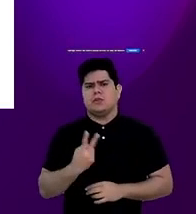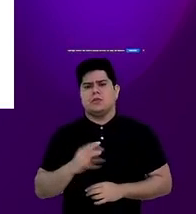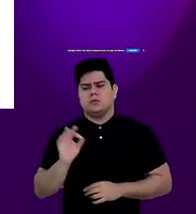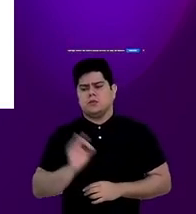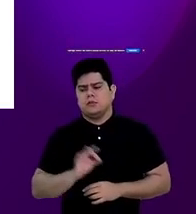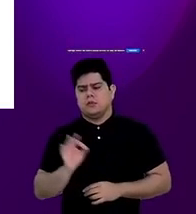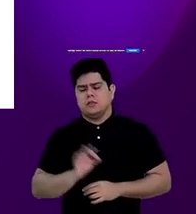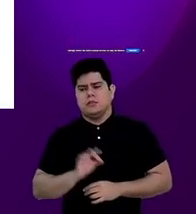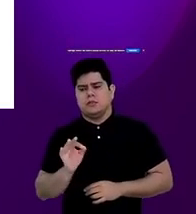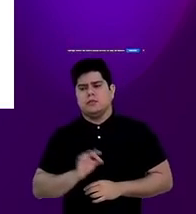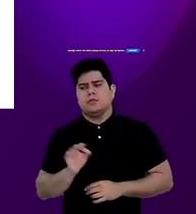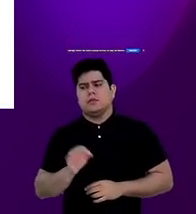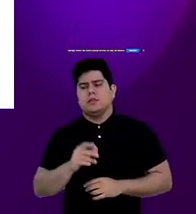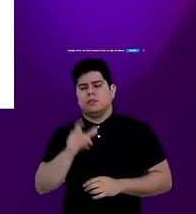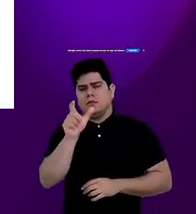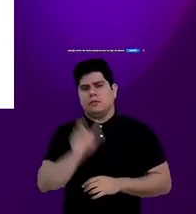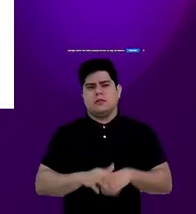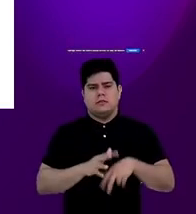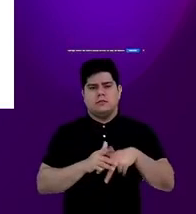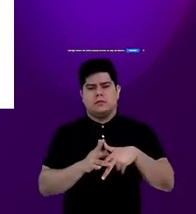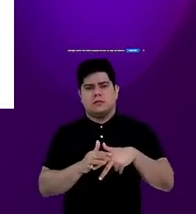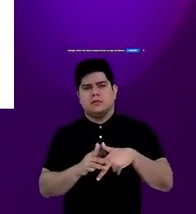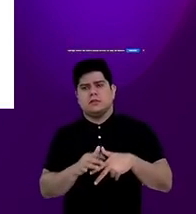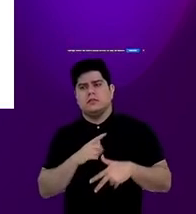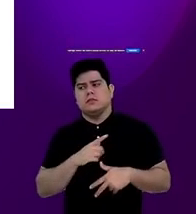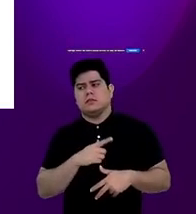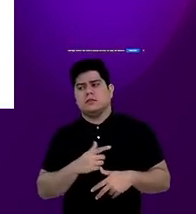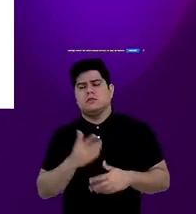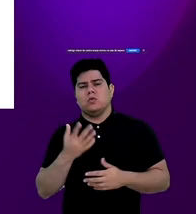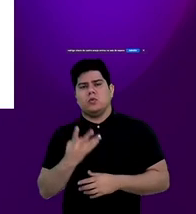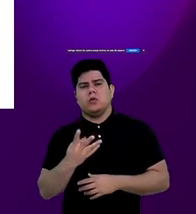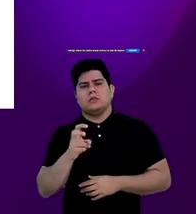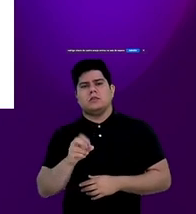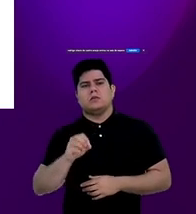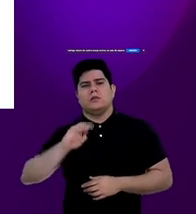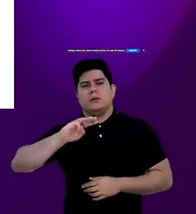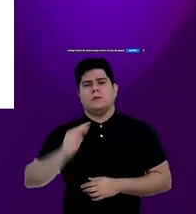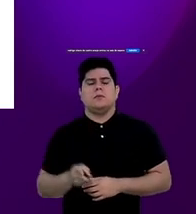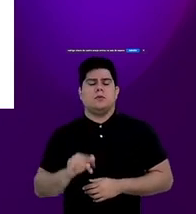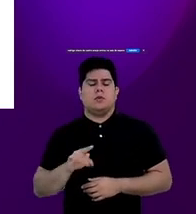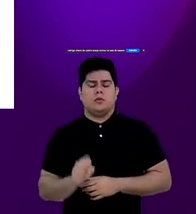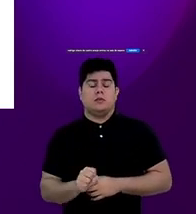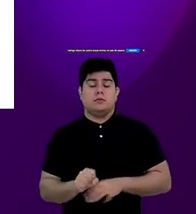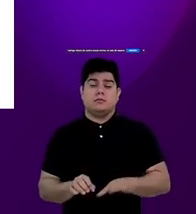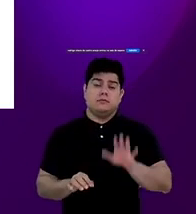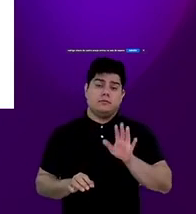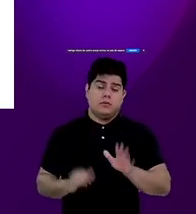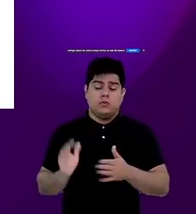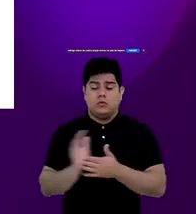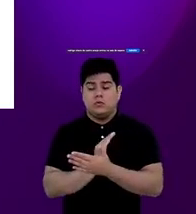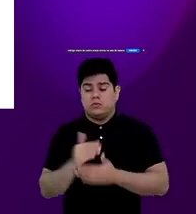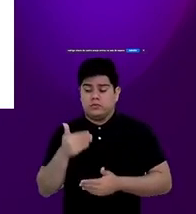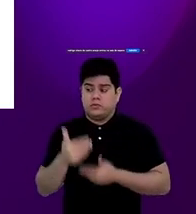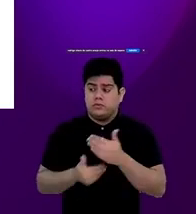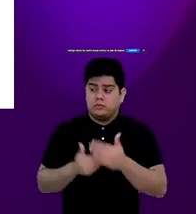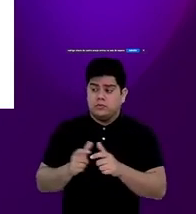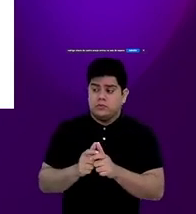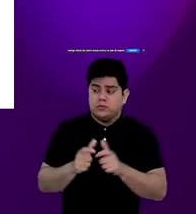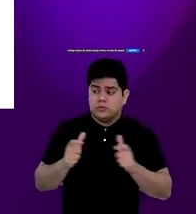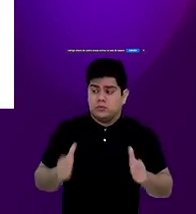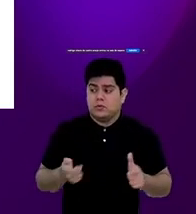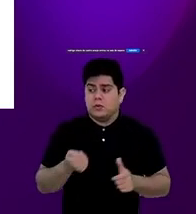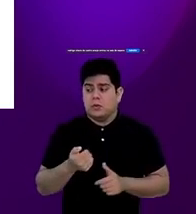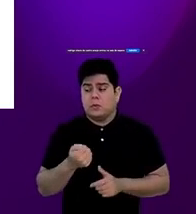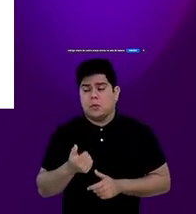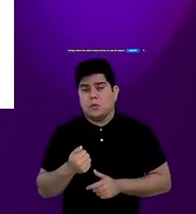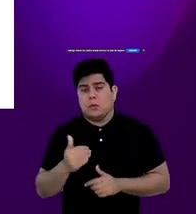82% aqueles pacientes que receberam a dose de 450 milhões. Embora a sobrevida de progressão, em geral, tenha ficado um pouco abaixo